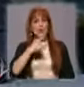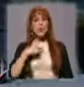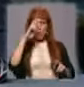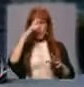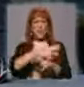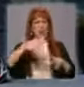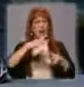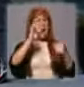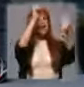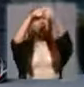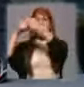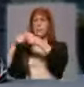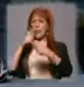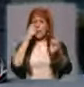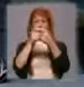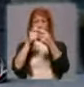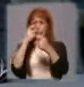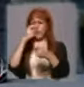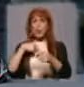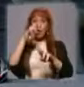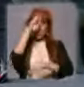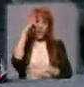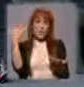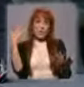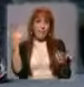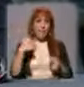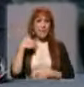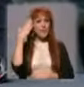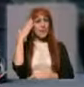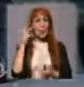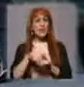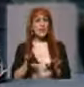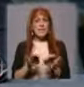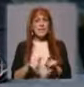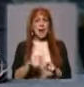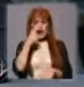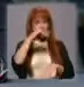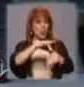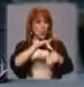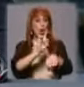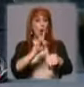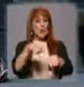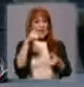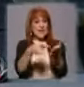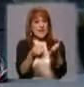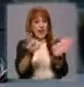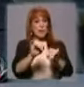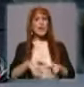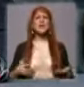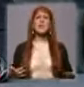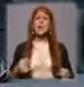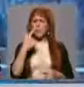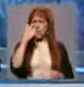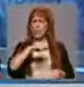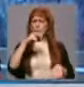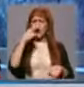o número de delegações, para estar mais próximo das pessoas. Eu julgo que são, em termos dos doentes, aquilo que é mais necessário. Haverá, portanto, muitos doentes